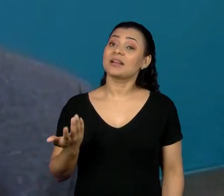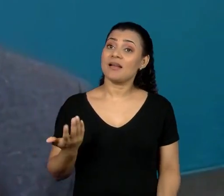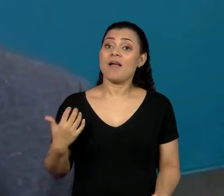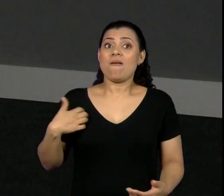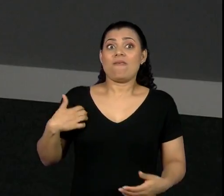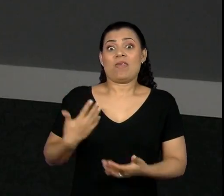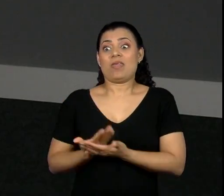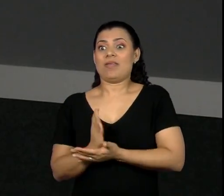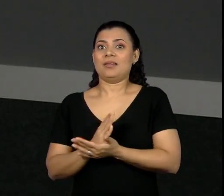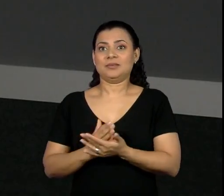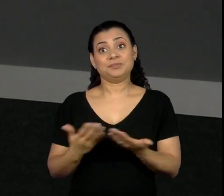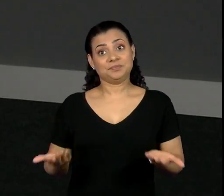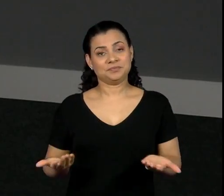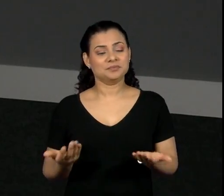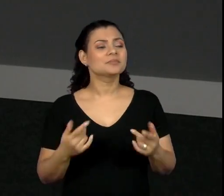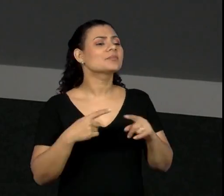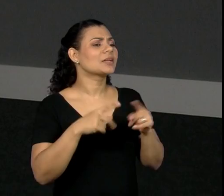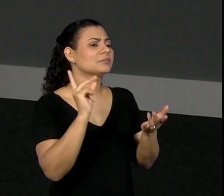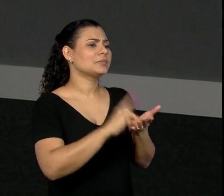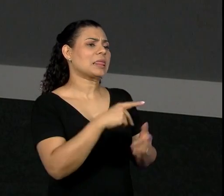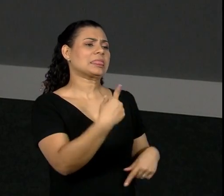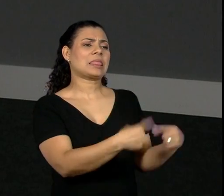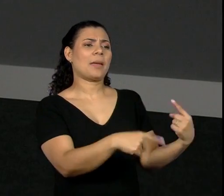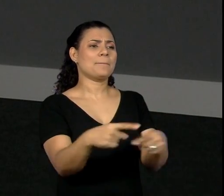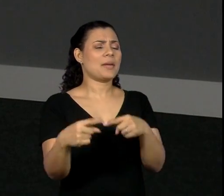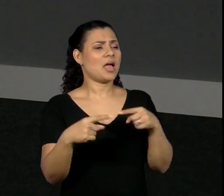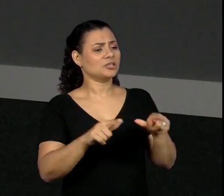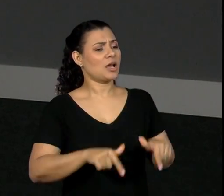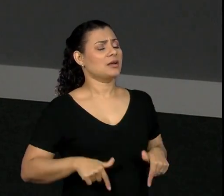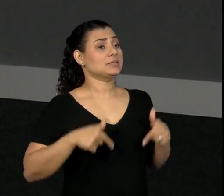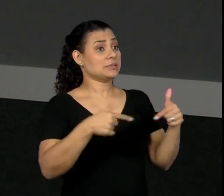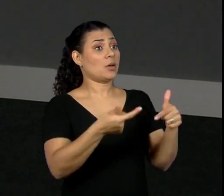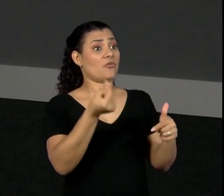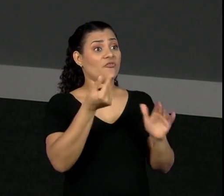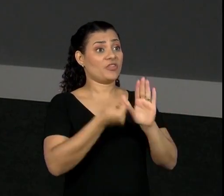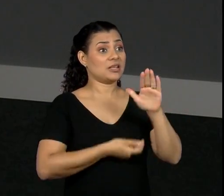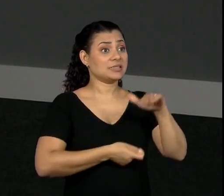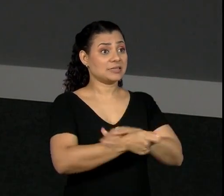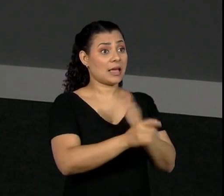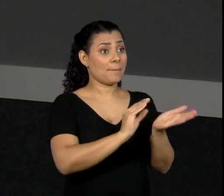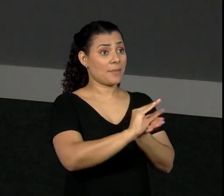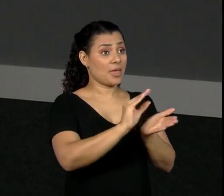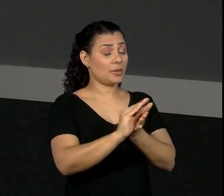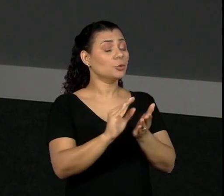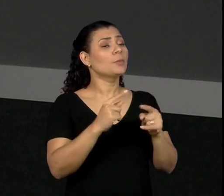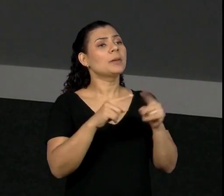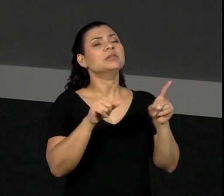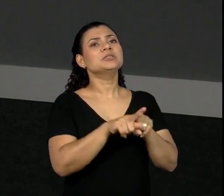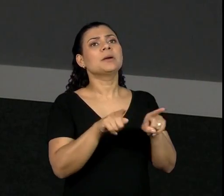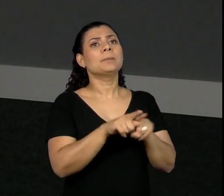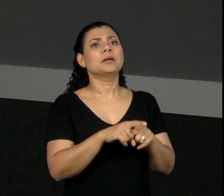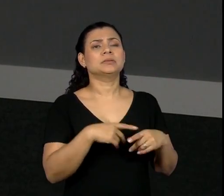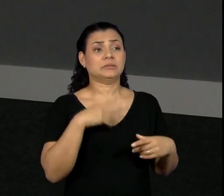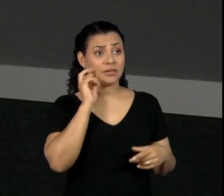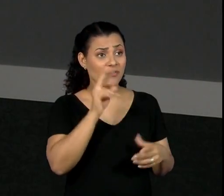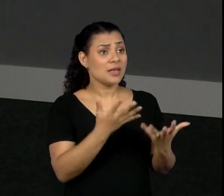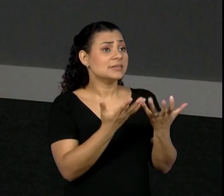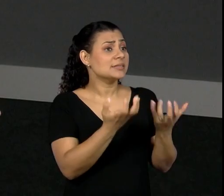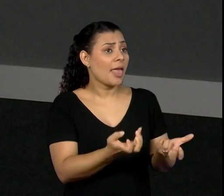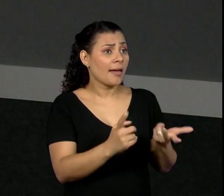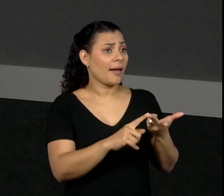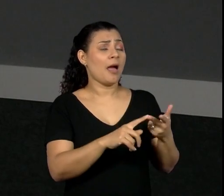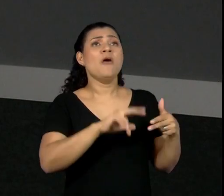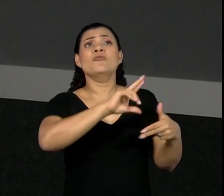caminho certo. Enquanto continuam os debates sobre ações e financiamentos delas, os eventos extremos, como as secas,